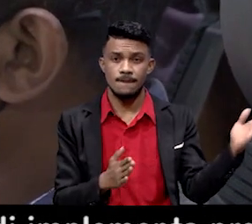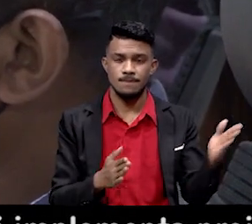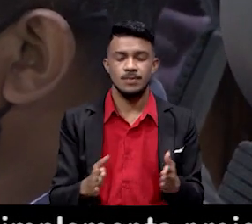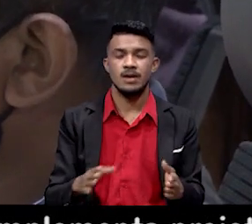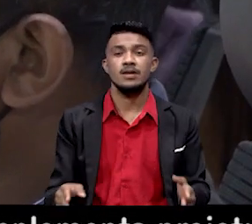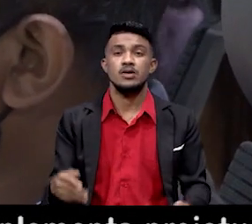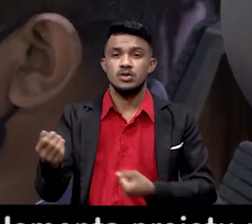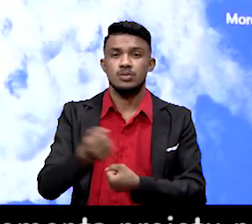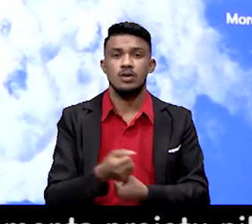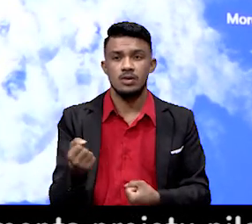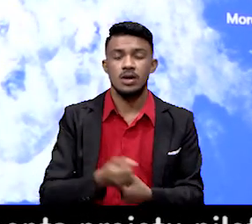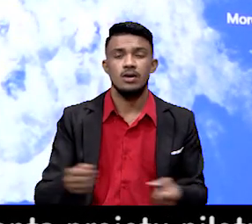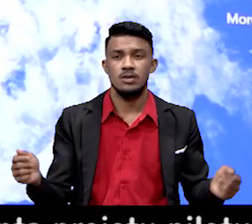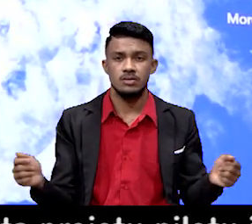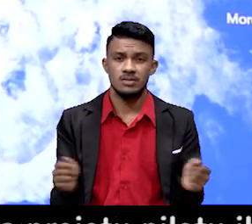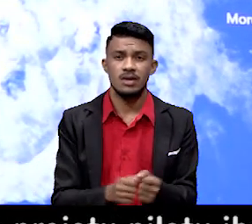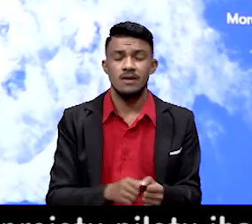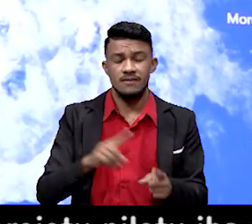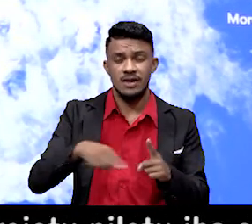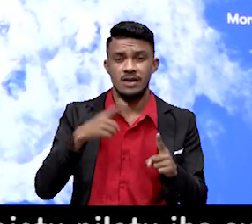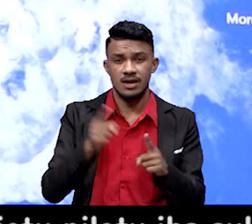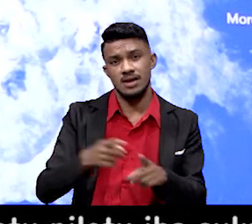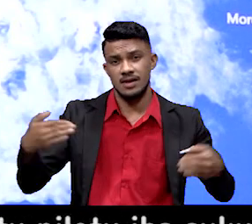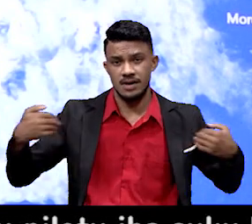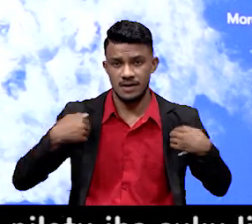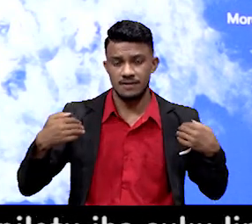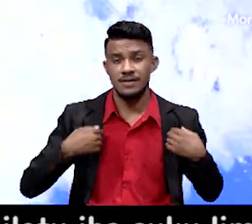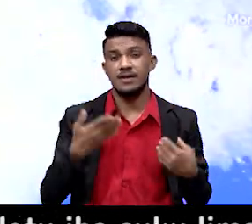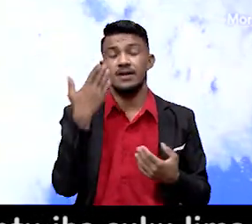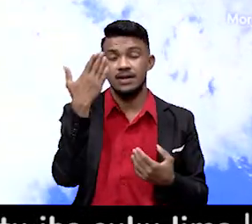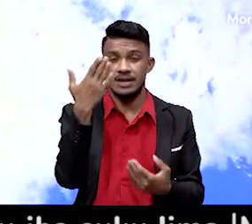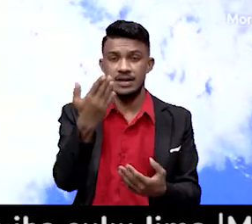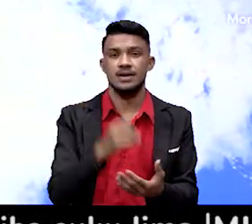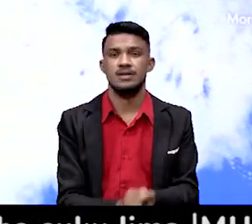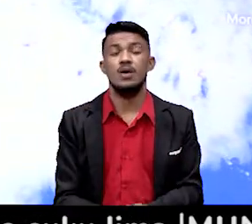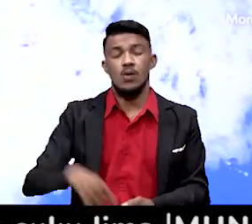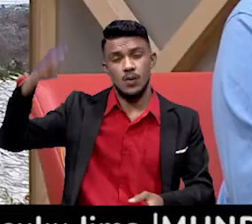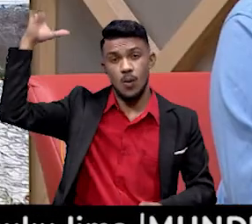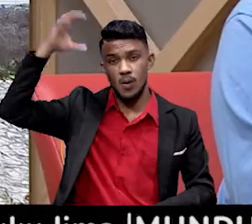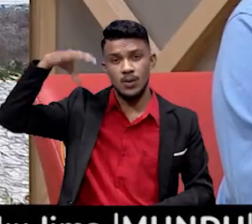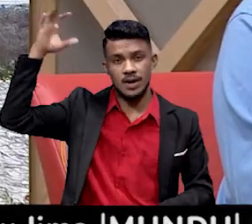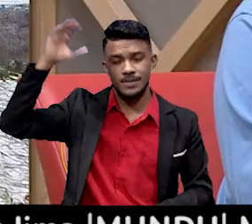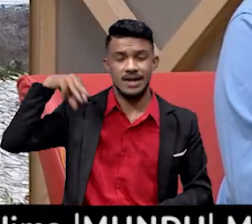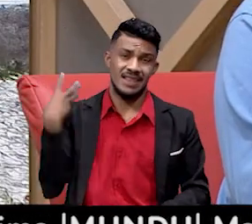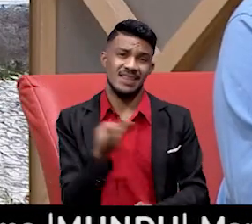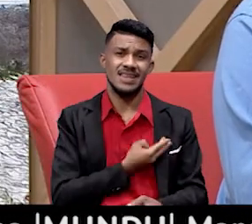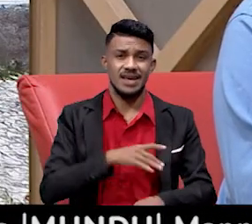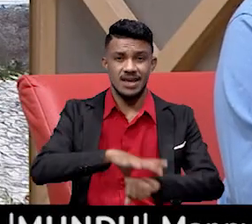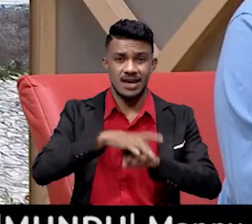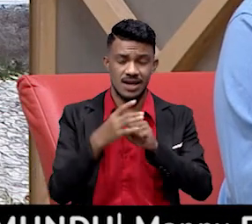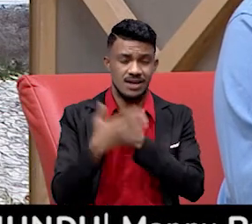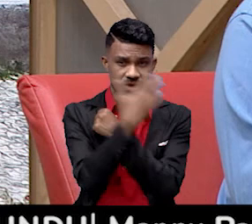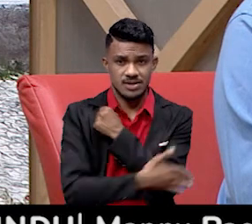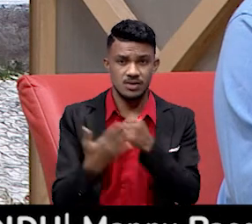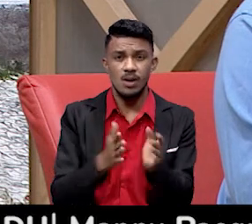suporta ho tan fator lokal kuan ida ne mak suport entang ni nia udang ba itania ra ini bo tebes